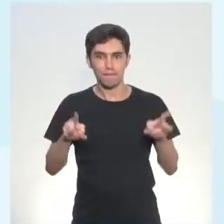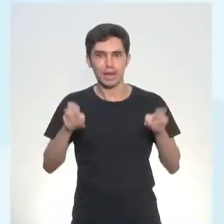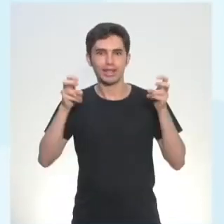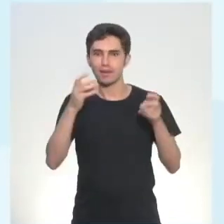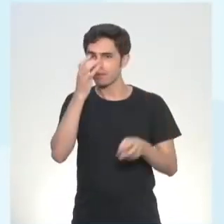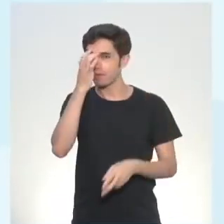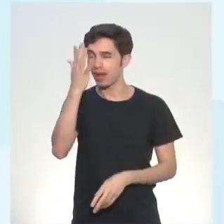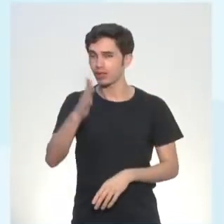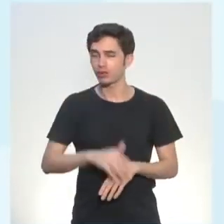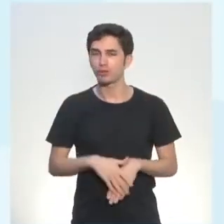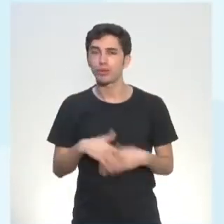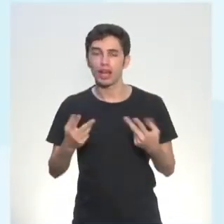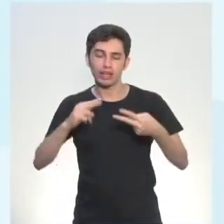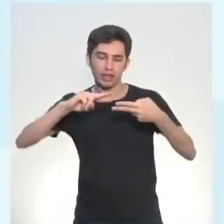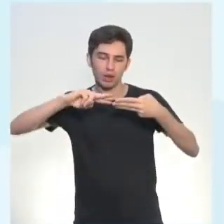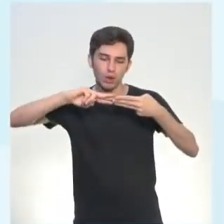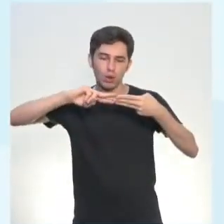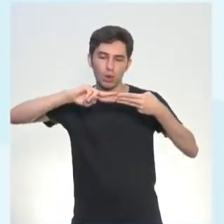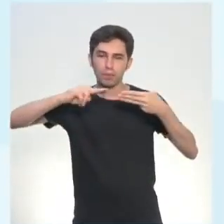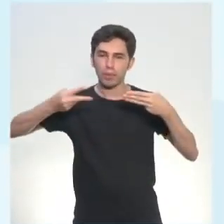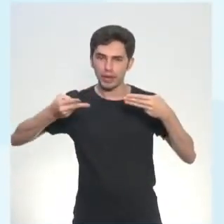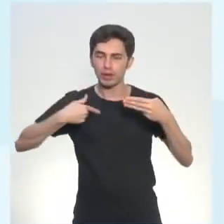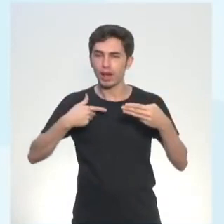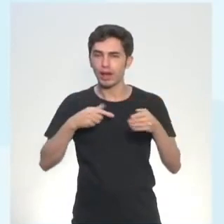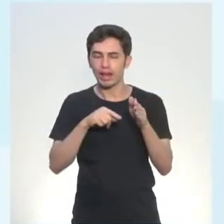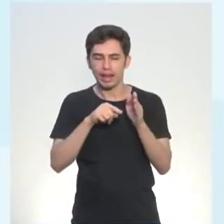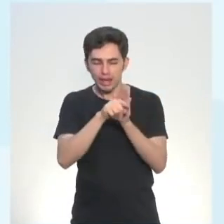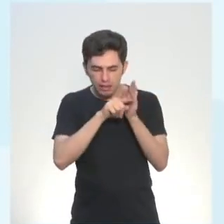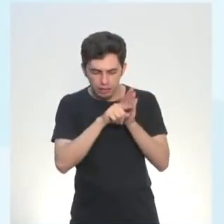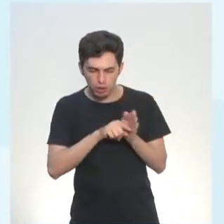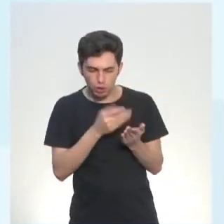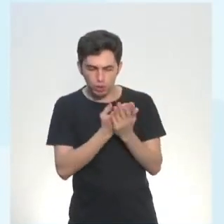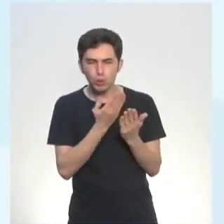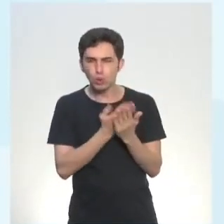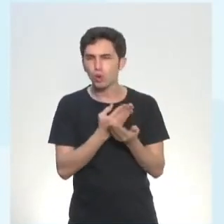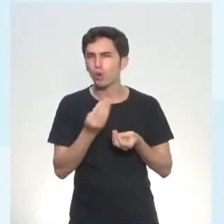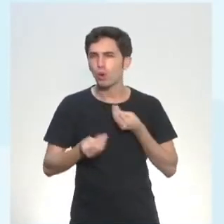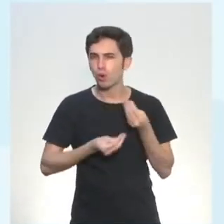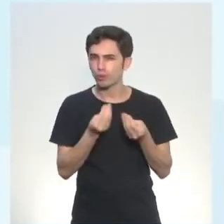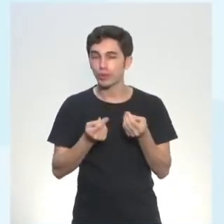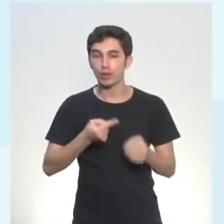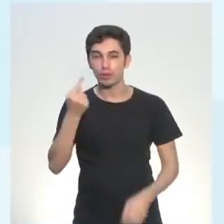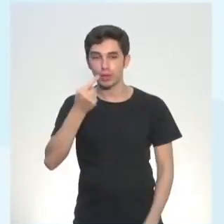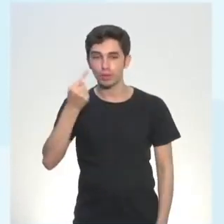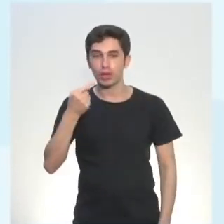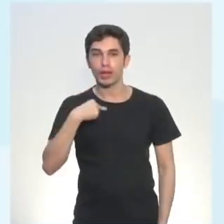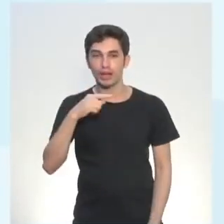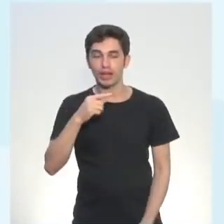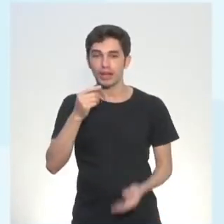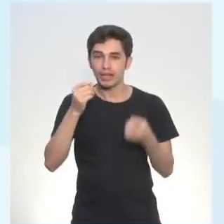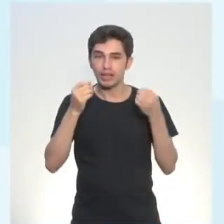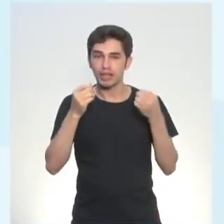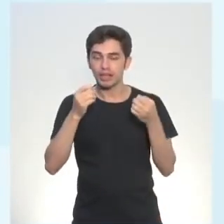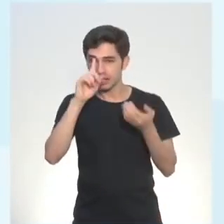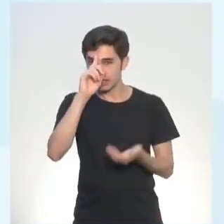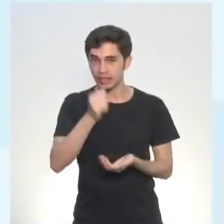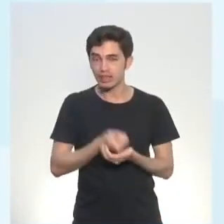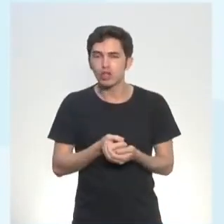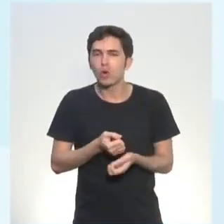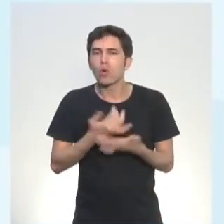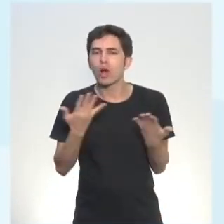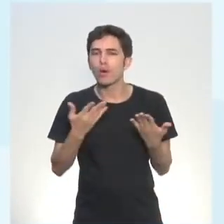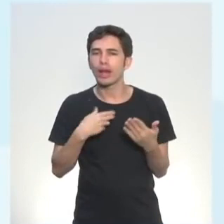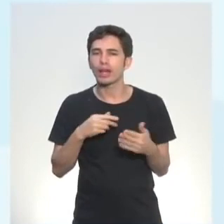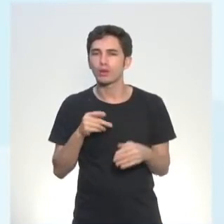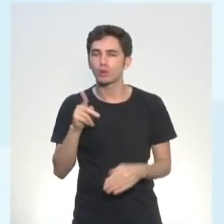né? Quais foram os experimentos que ele fez? Então, olha só. Mendel, então, ele primeiro determinou os parentais. Então, ele